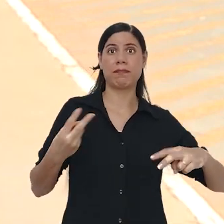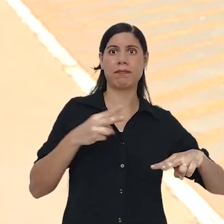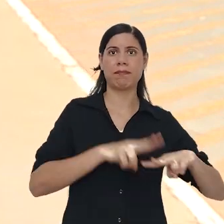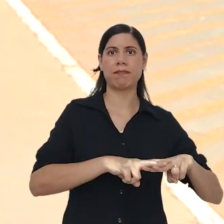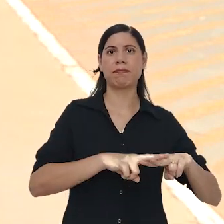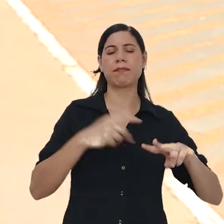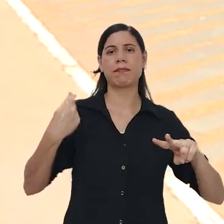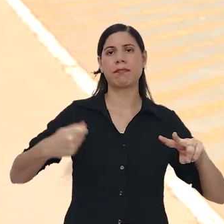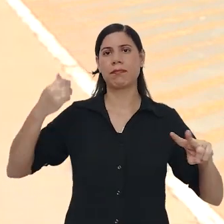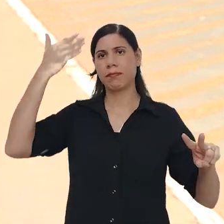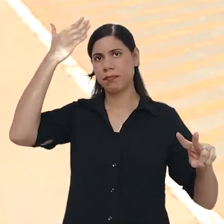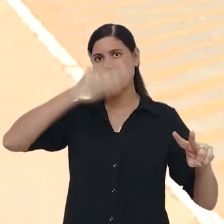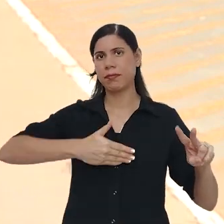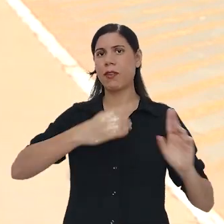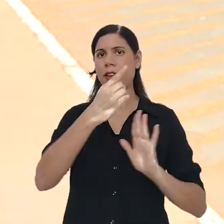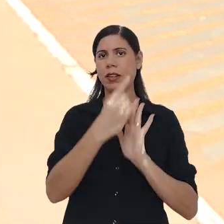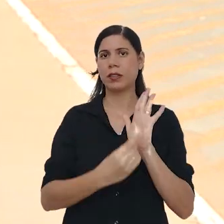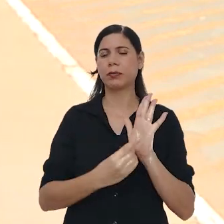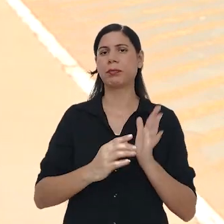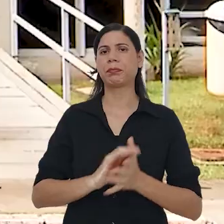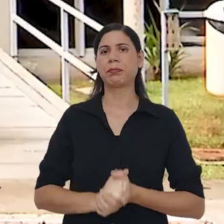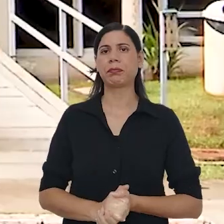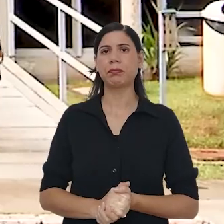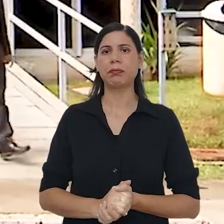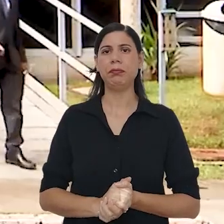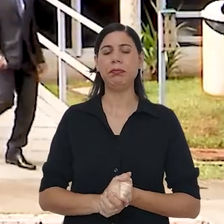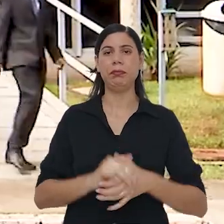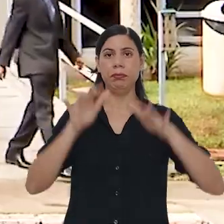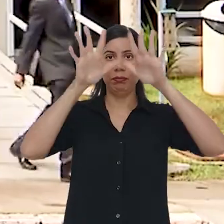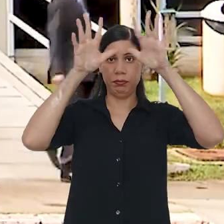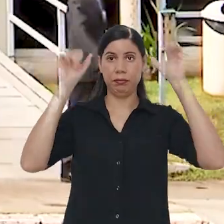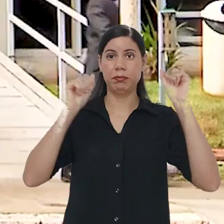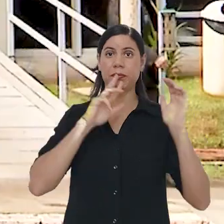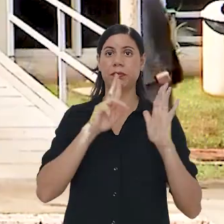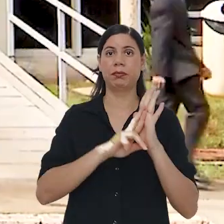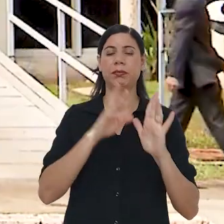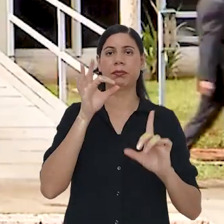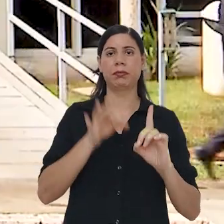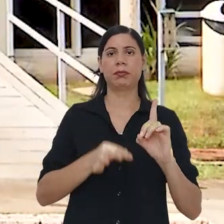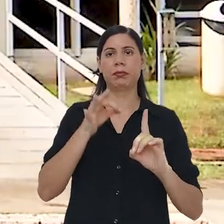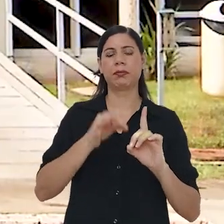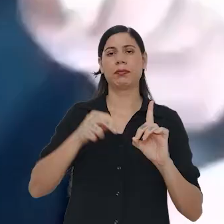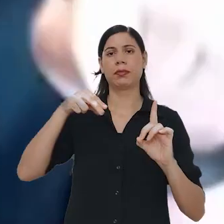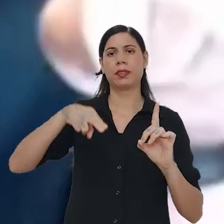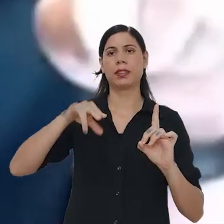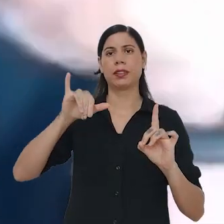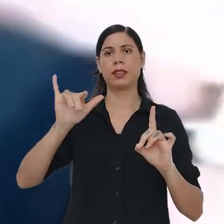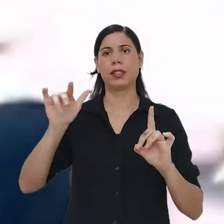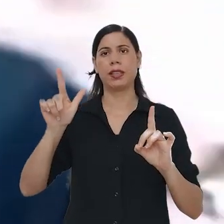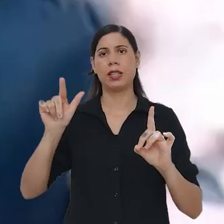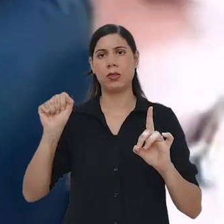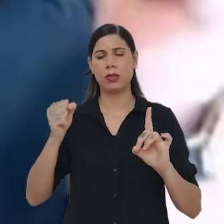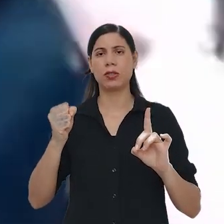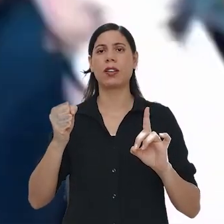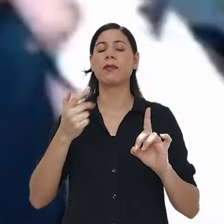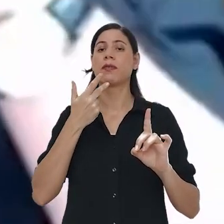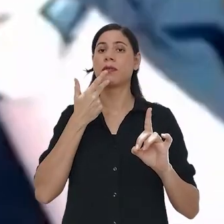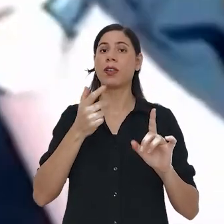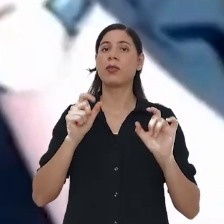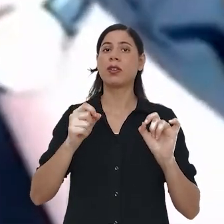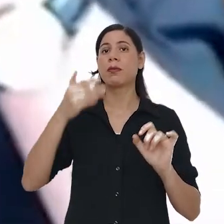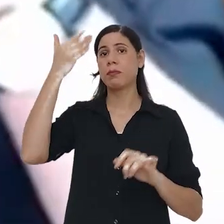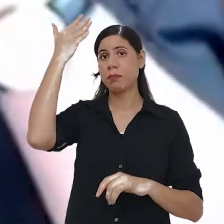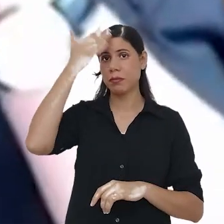fechado, essa comprovação é essencial. No tribunal, a relatora desembargadora federal Nilza Reis considerou